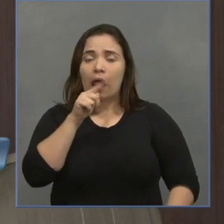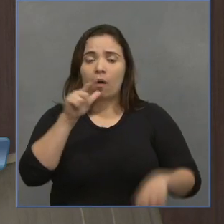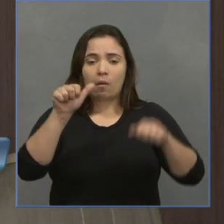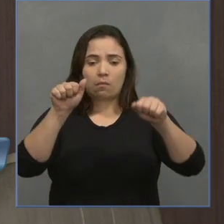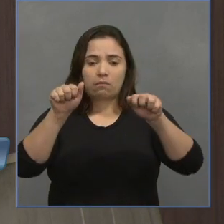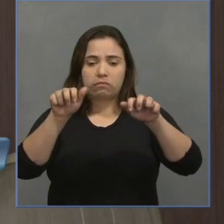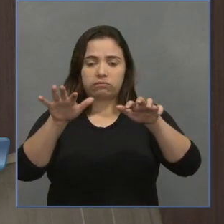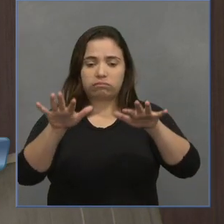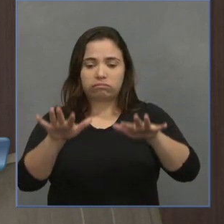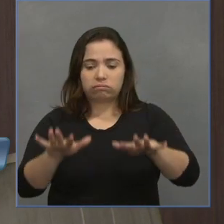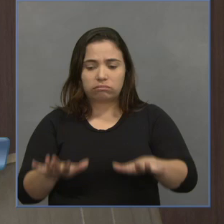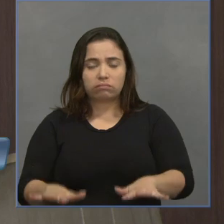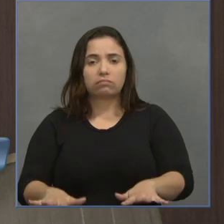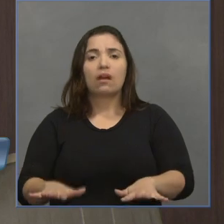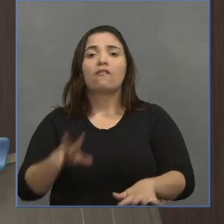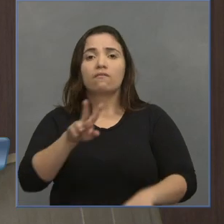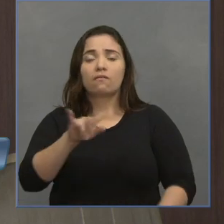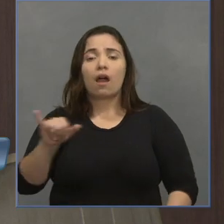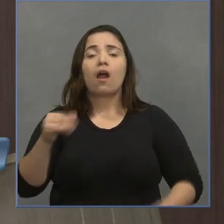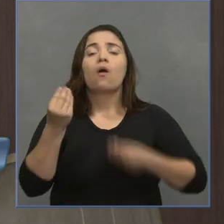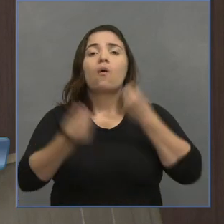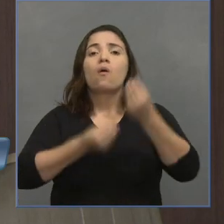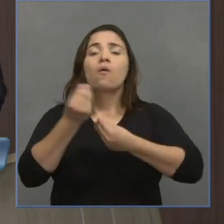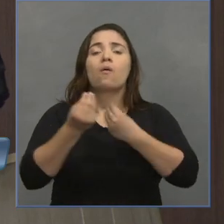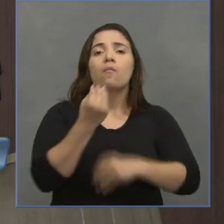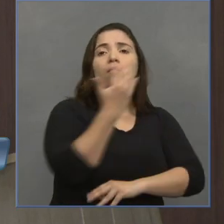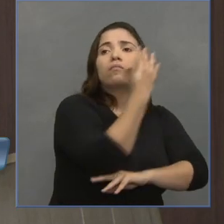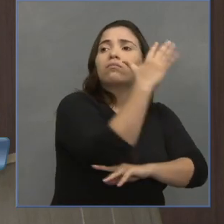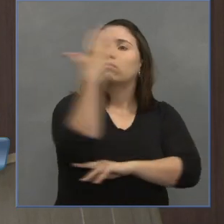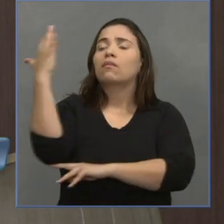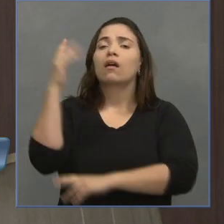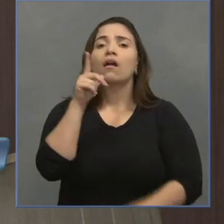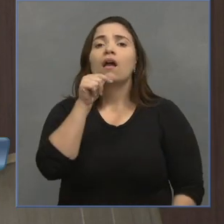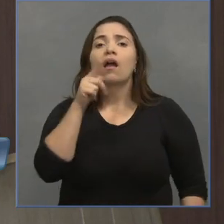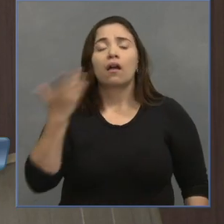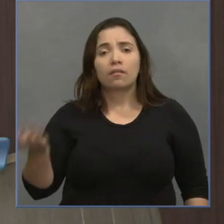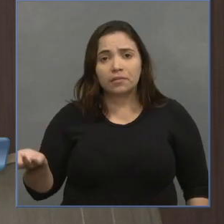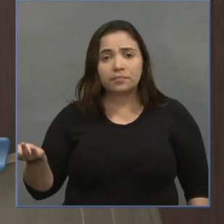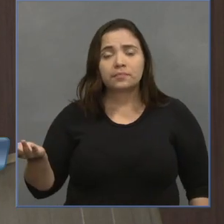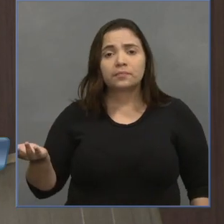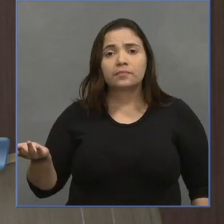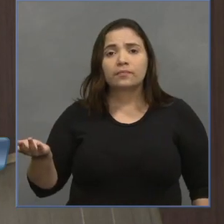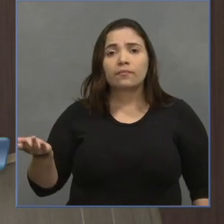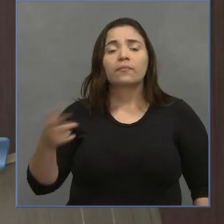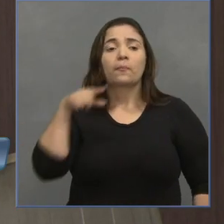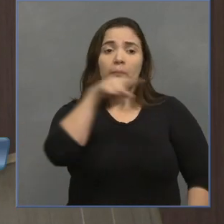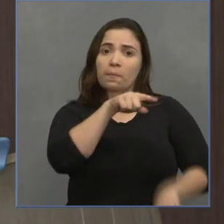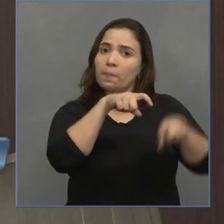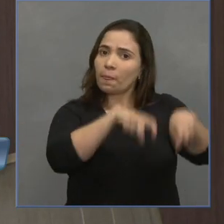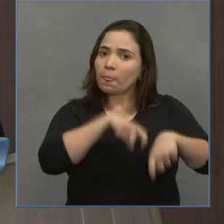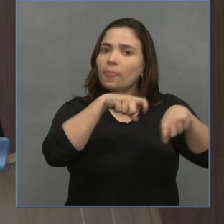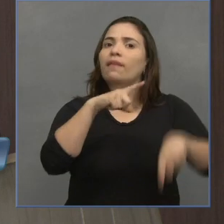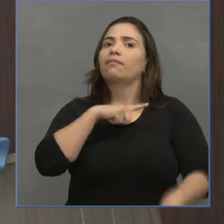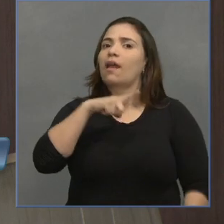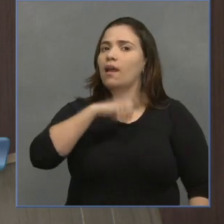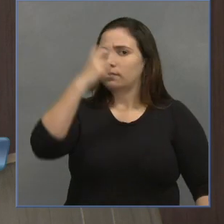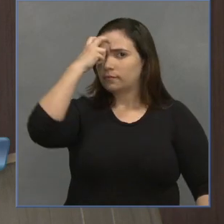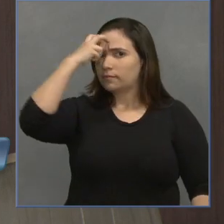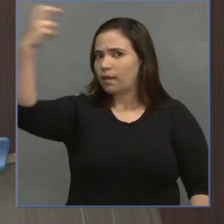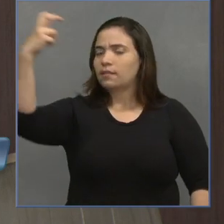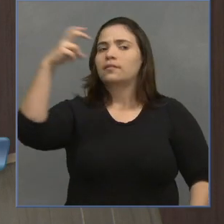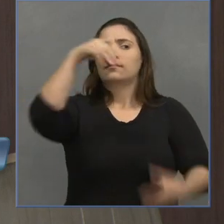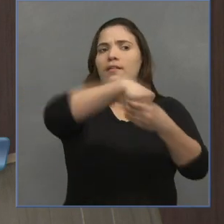essa água vai faltar. O sertanejo é sábio. As pessoas mais simples são muito sábias. Por isso que elas